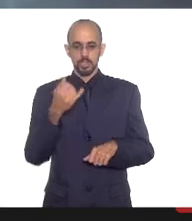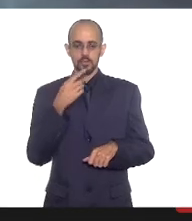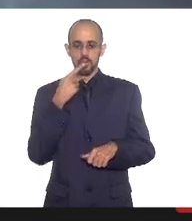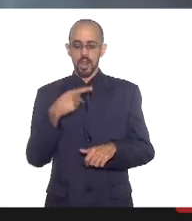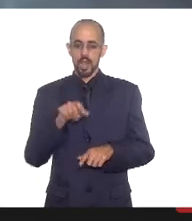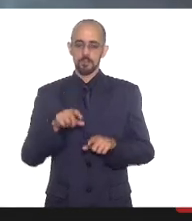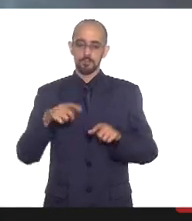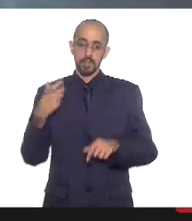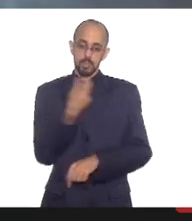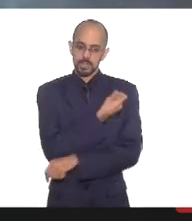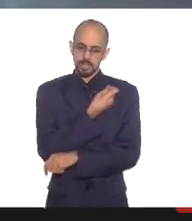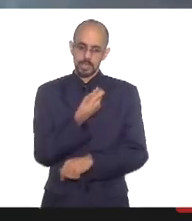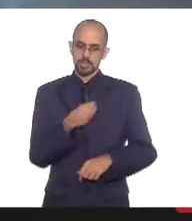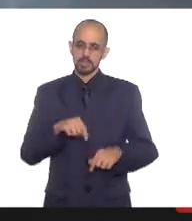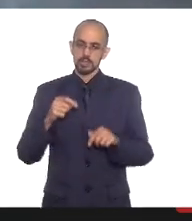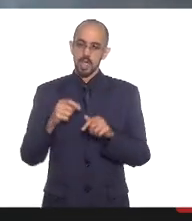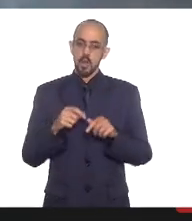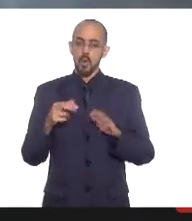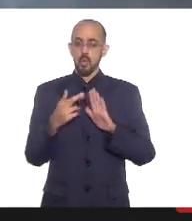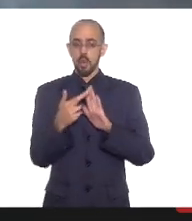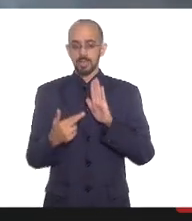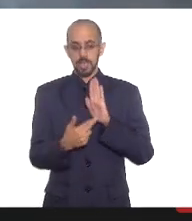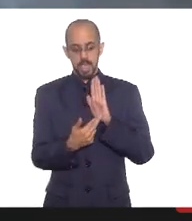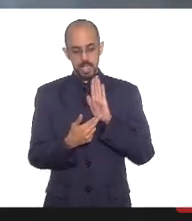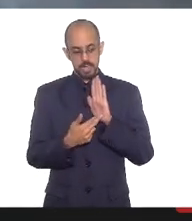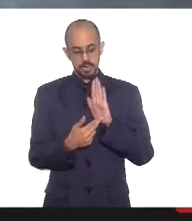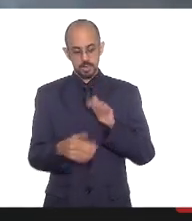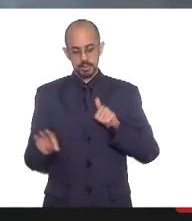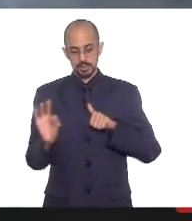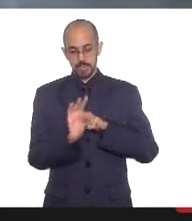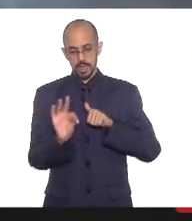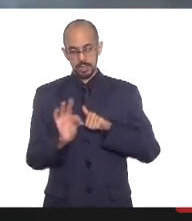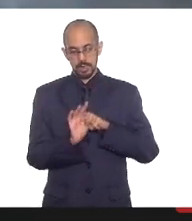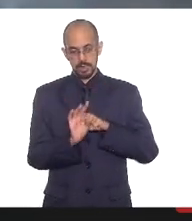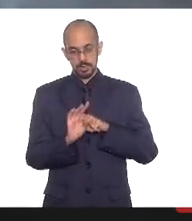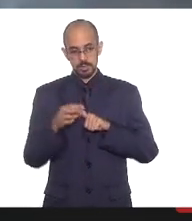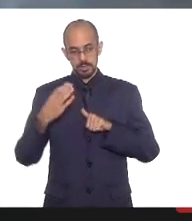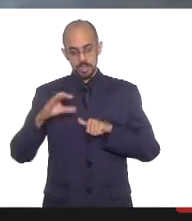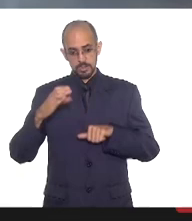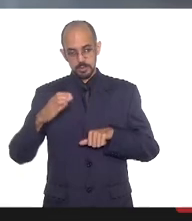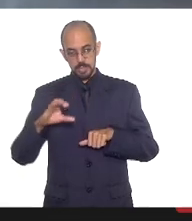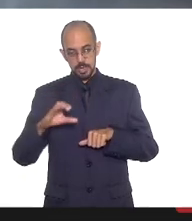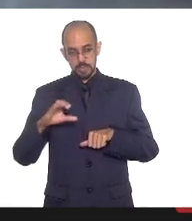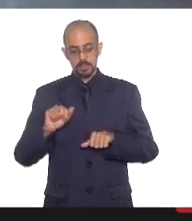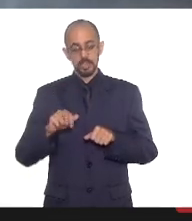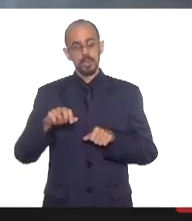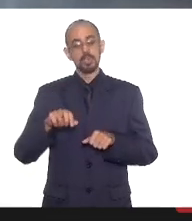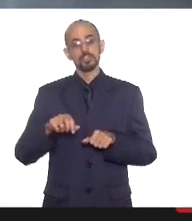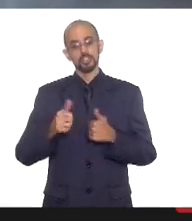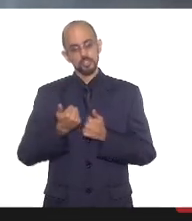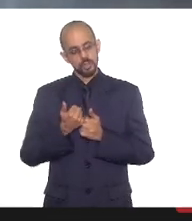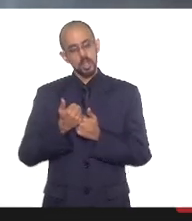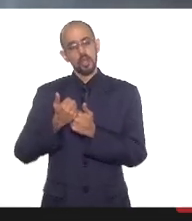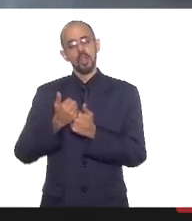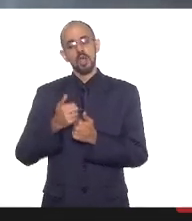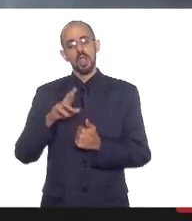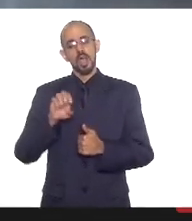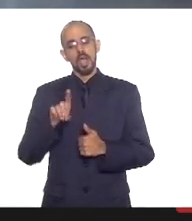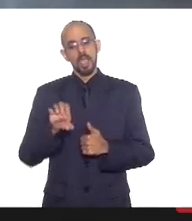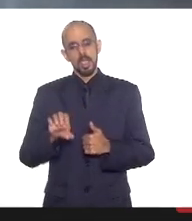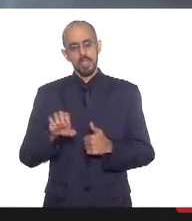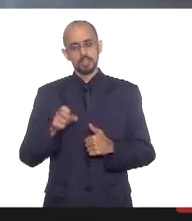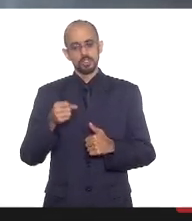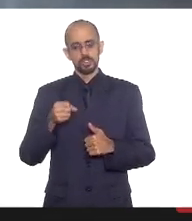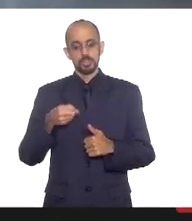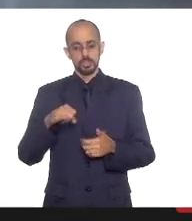a vacinação de acordo com os critérios técnicos e científicos também colabora para que a gente tem uma rede assistencial melhor preparada